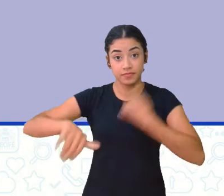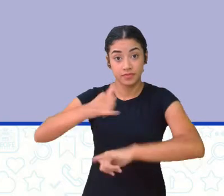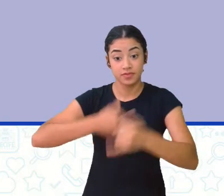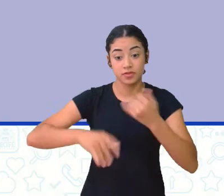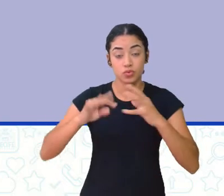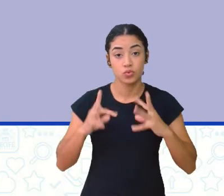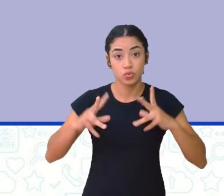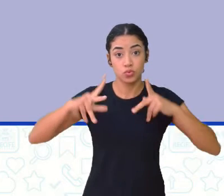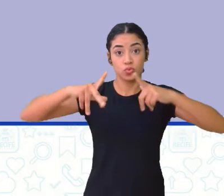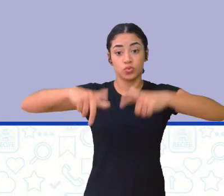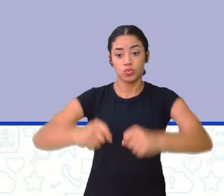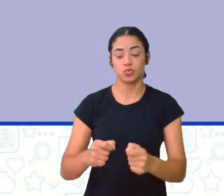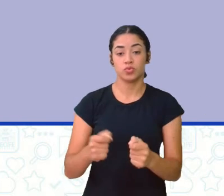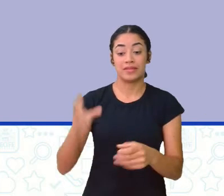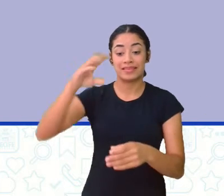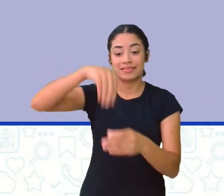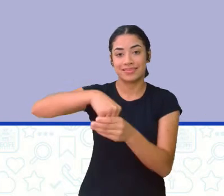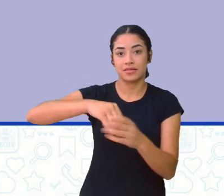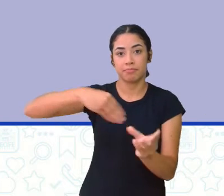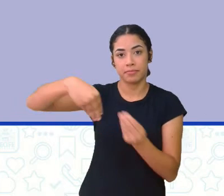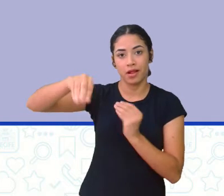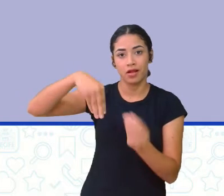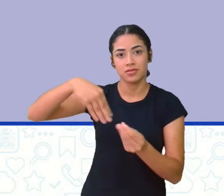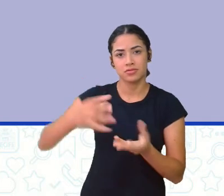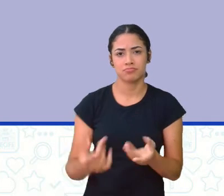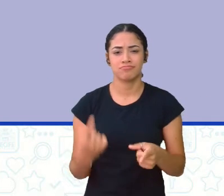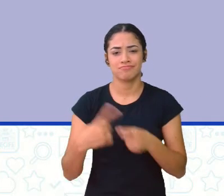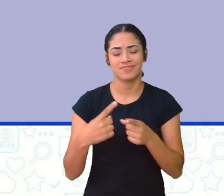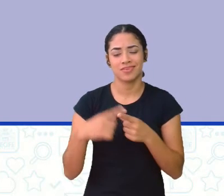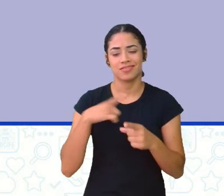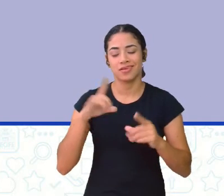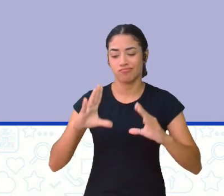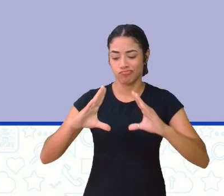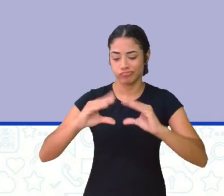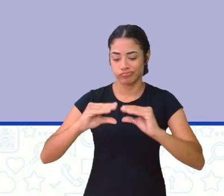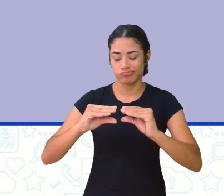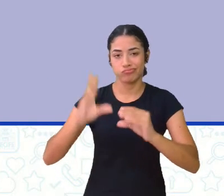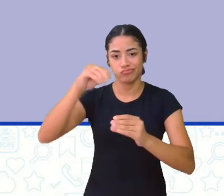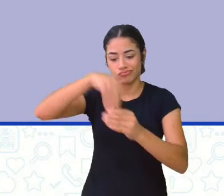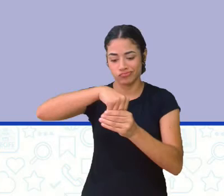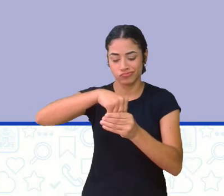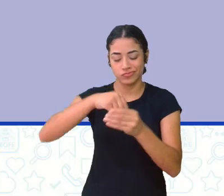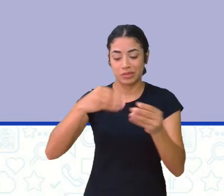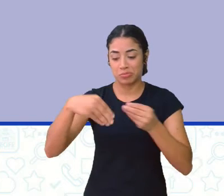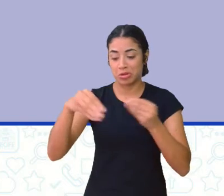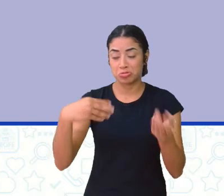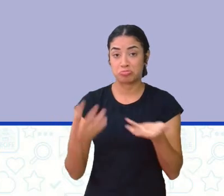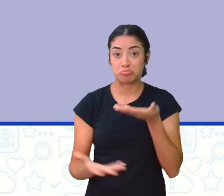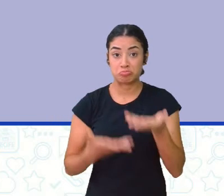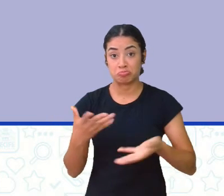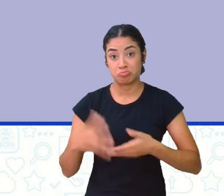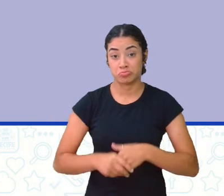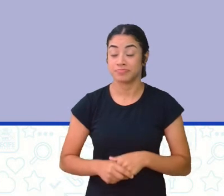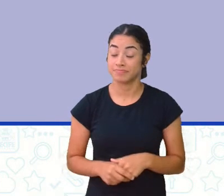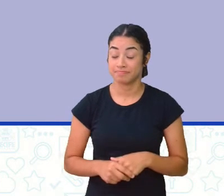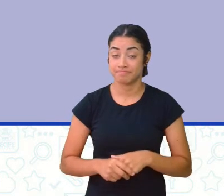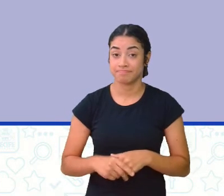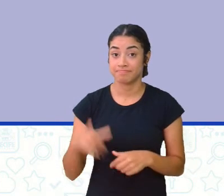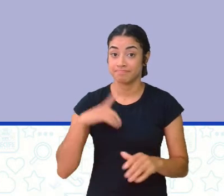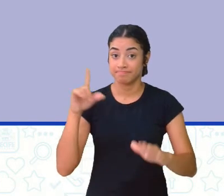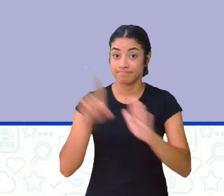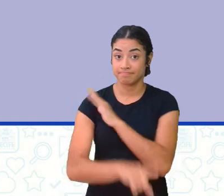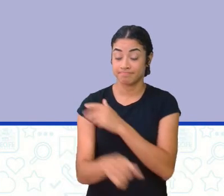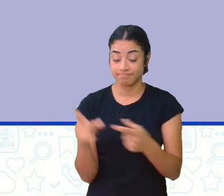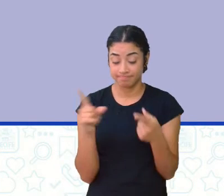todos envoltos em plástico? Por que, gente, tem aquela capinha de plástico? É o questionamento número 1 que a professora Cláudia